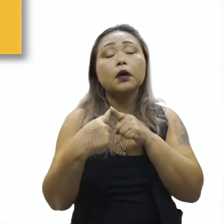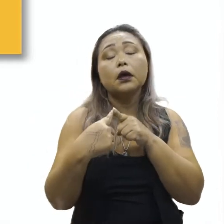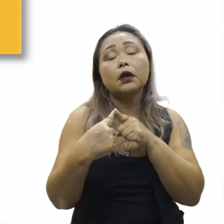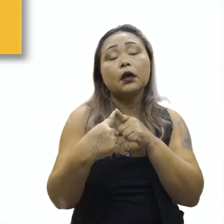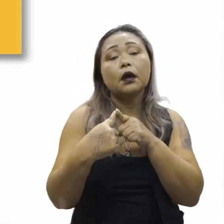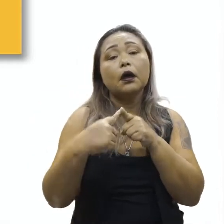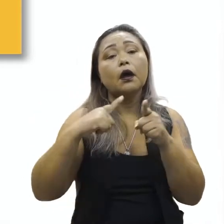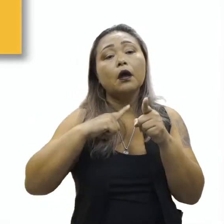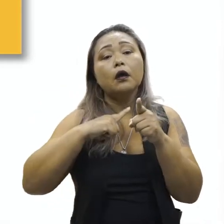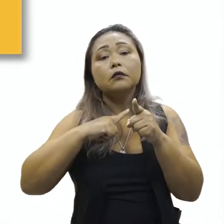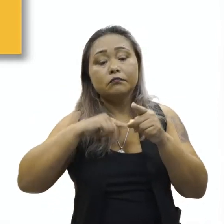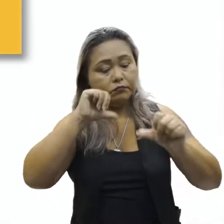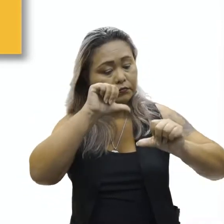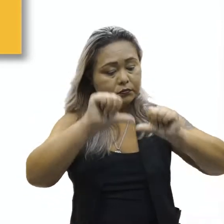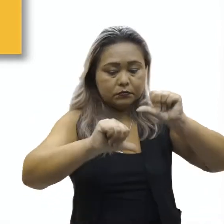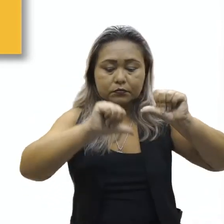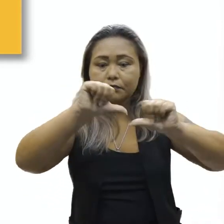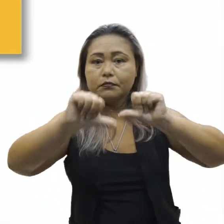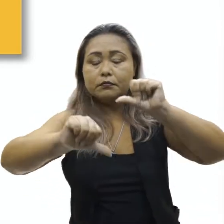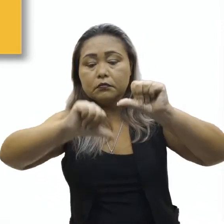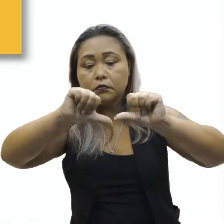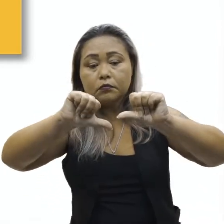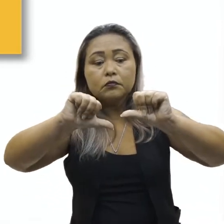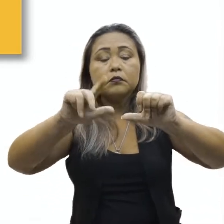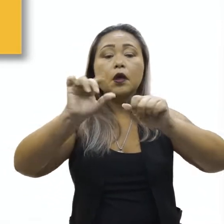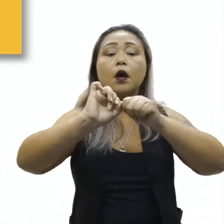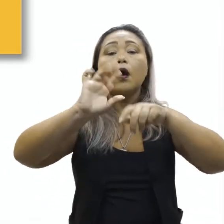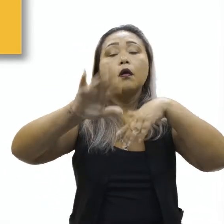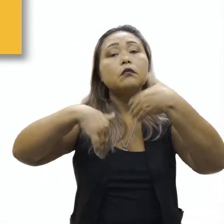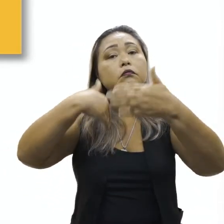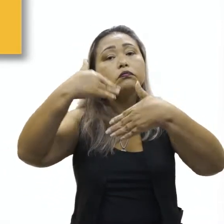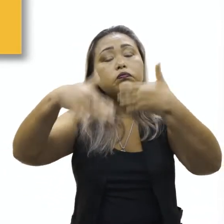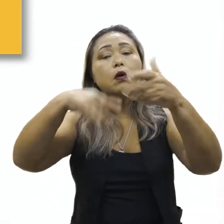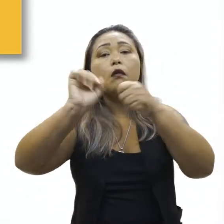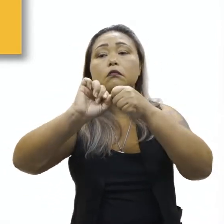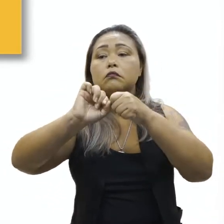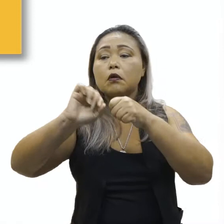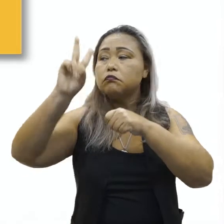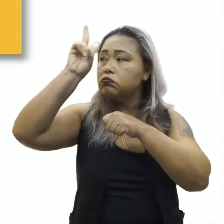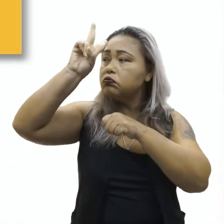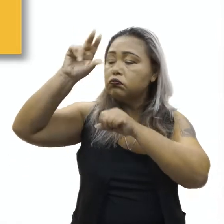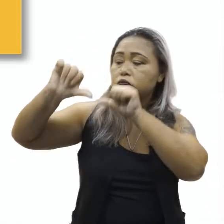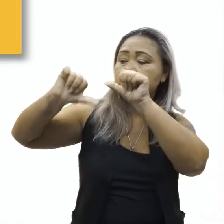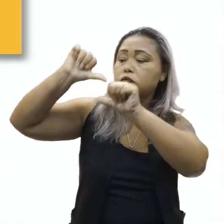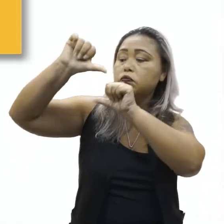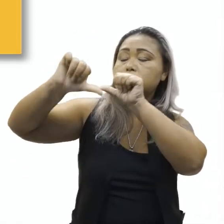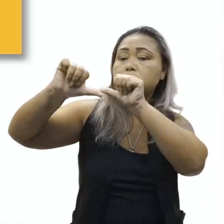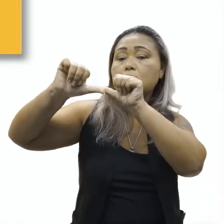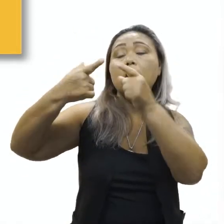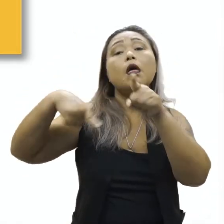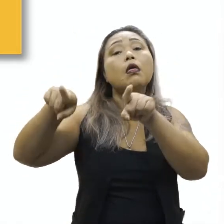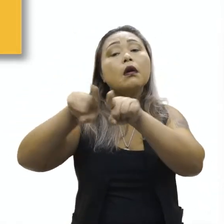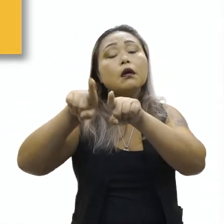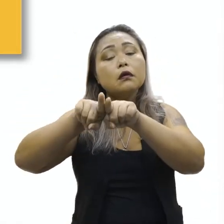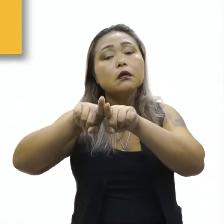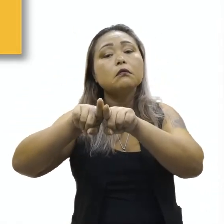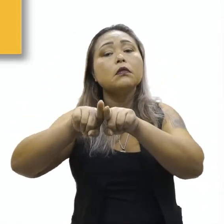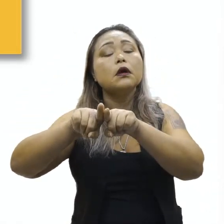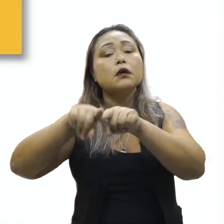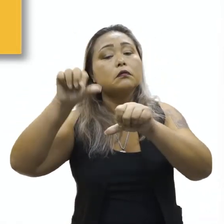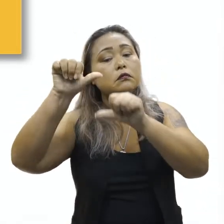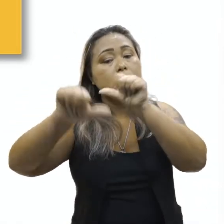essas modificações e o que aconteceu com a mudança histórica também mudou esse entendimento